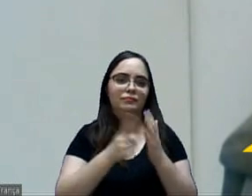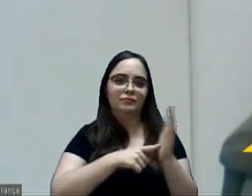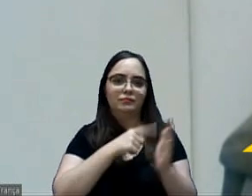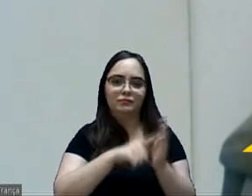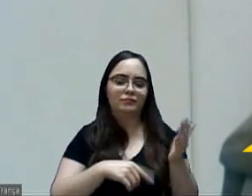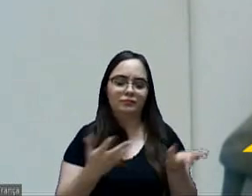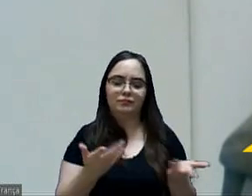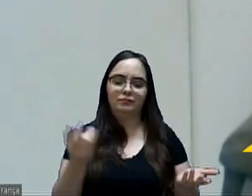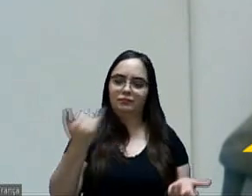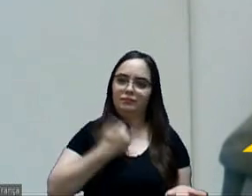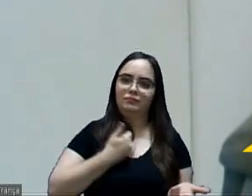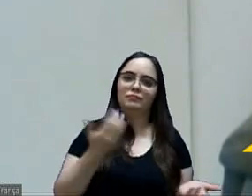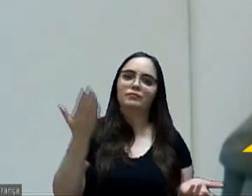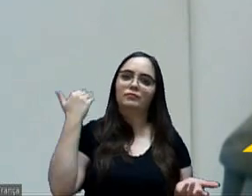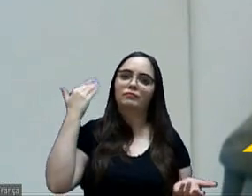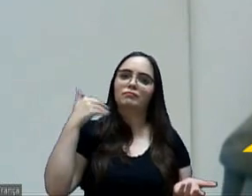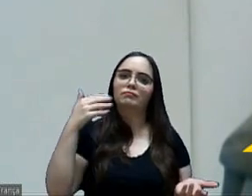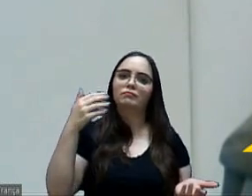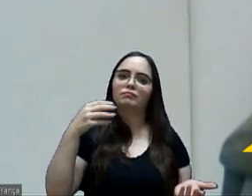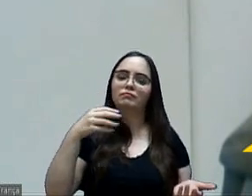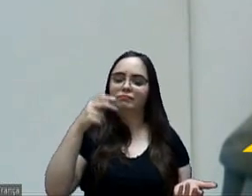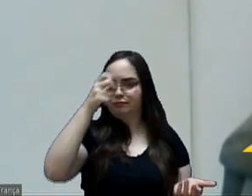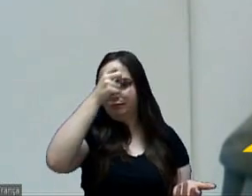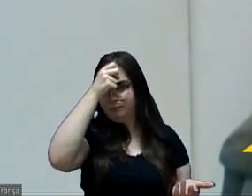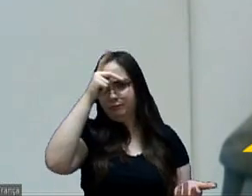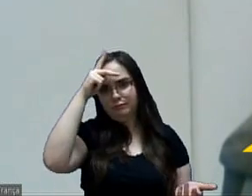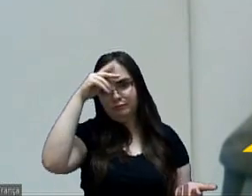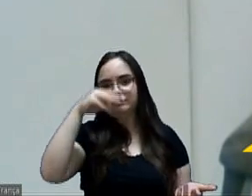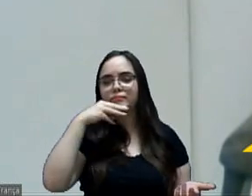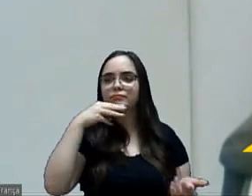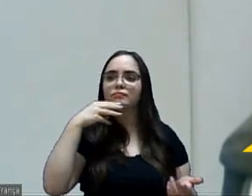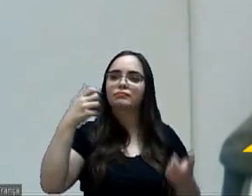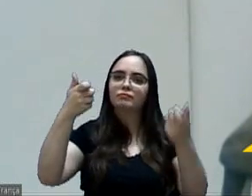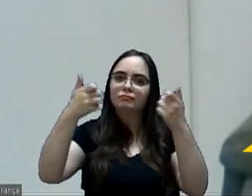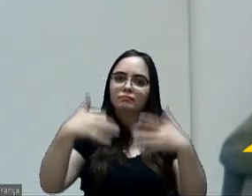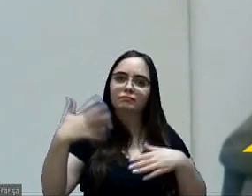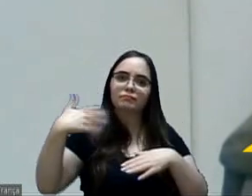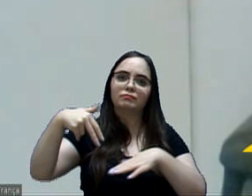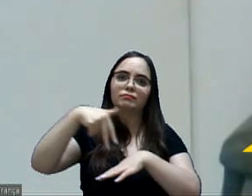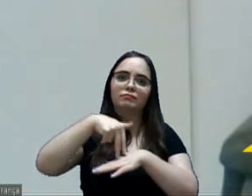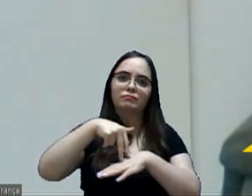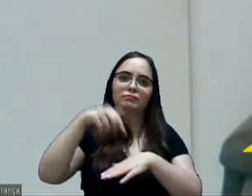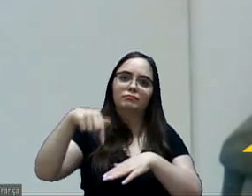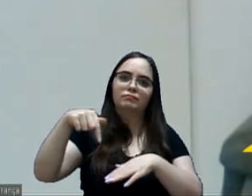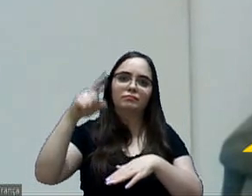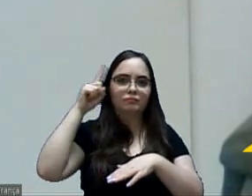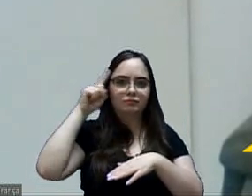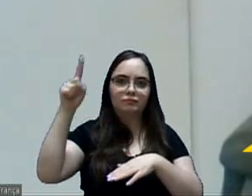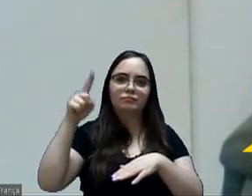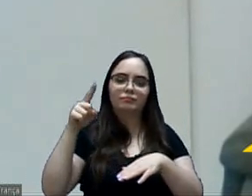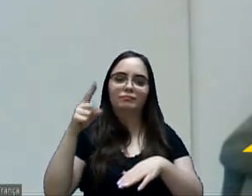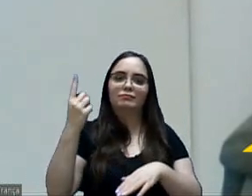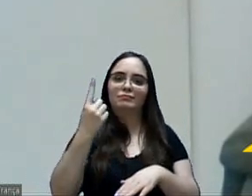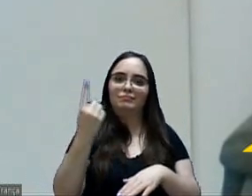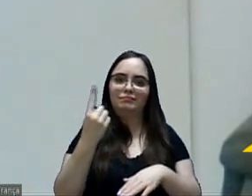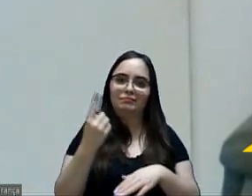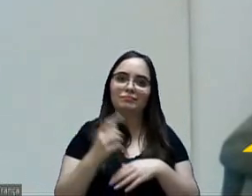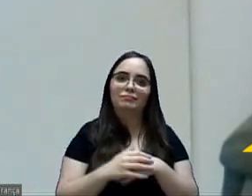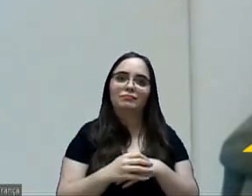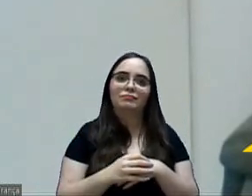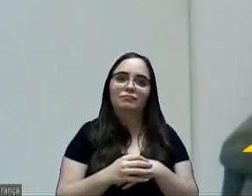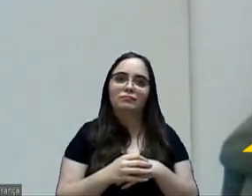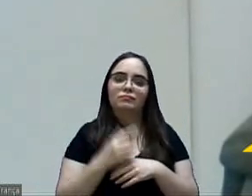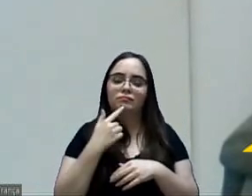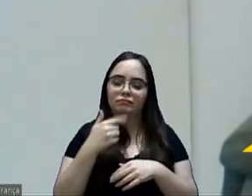agora. Cadê o discurso do prefeito Manga, seu presidente? Que fez na tribuna na nossa casa, no dia da posse, que ia